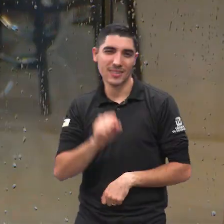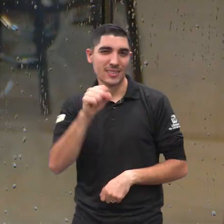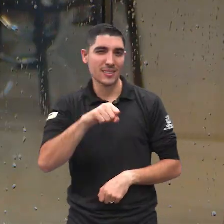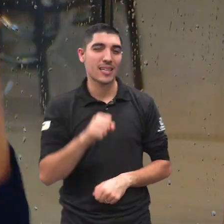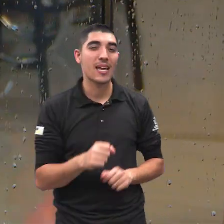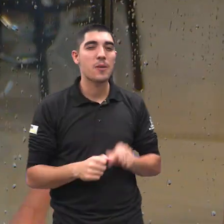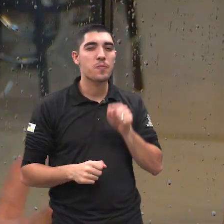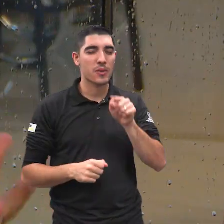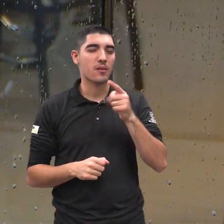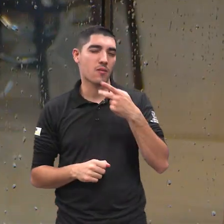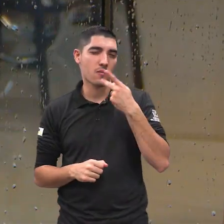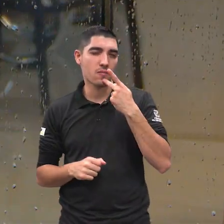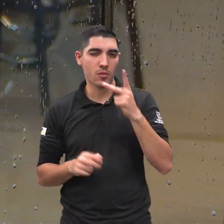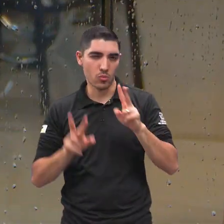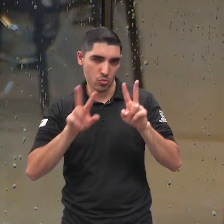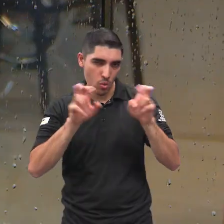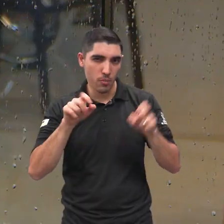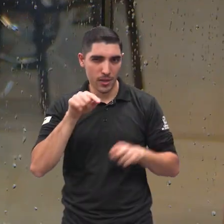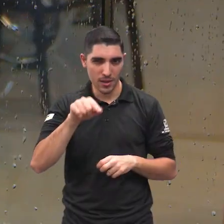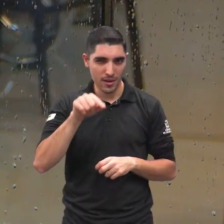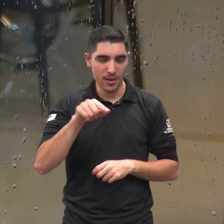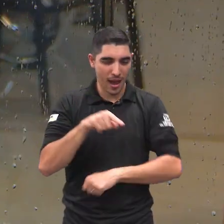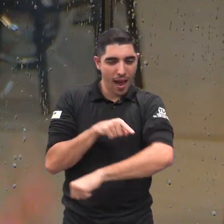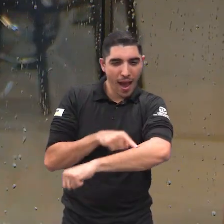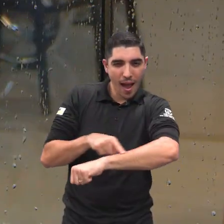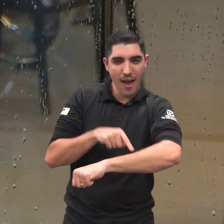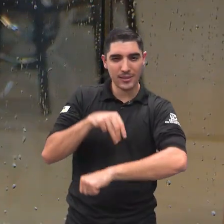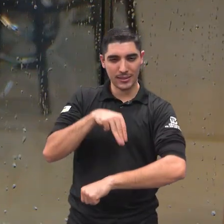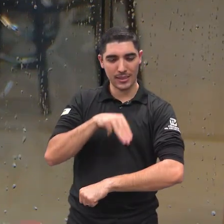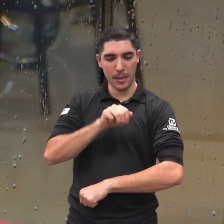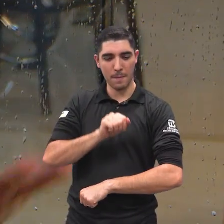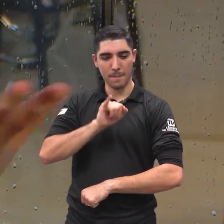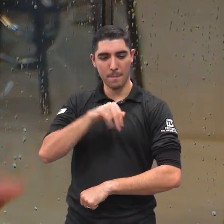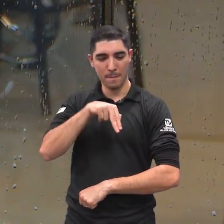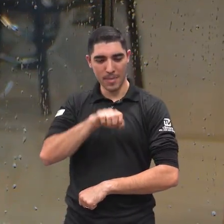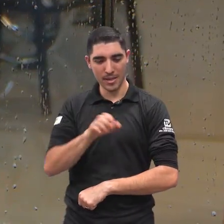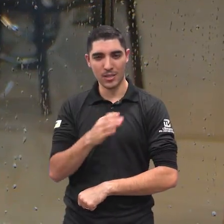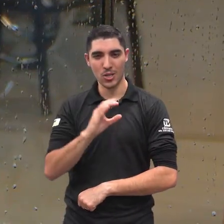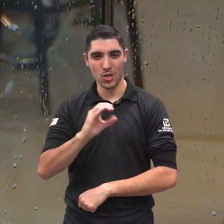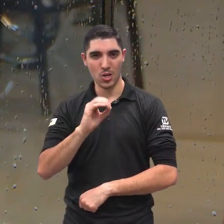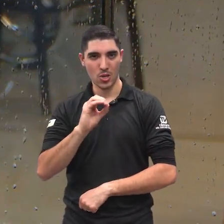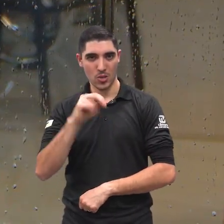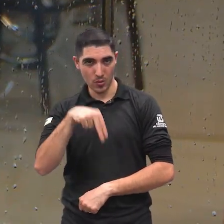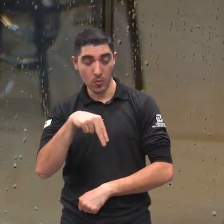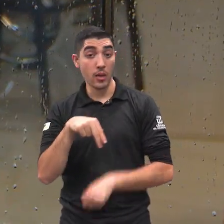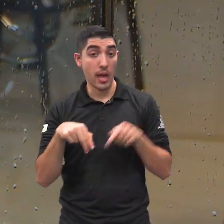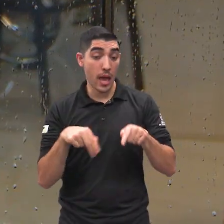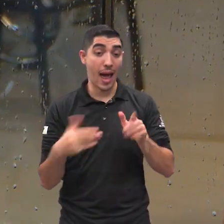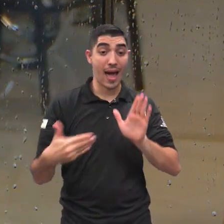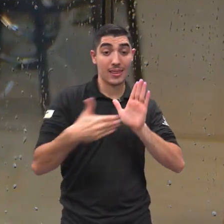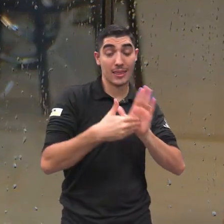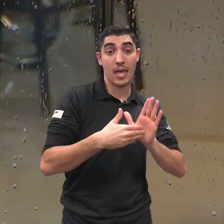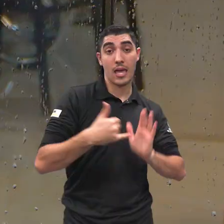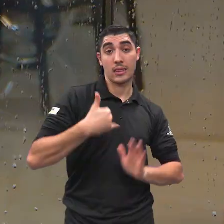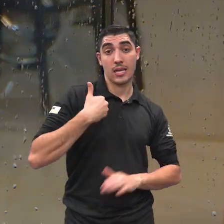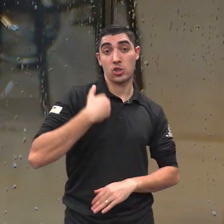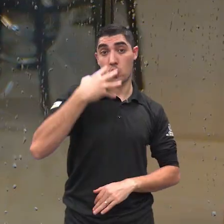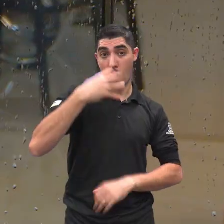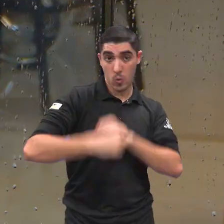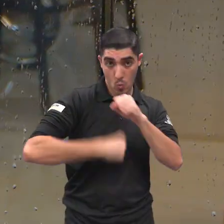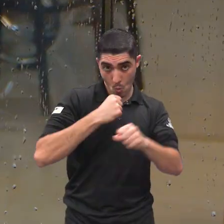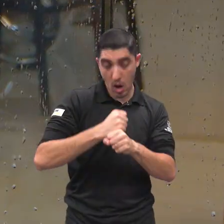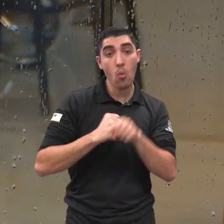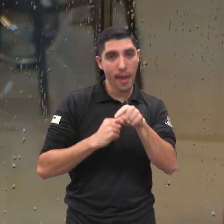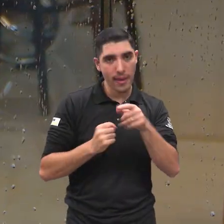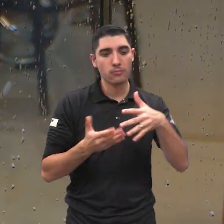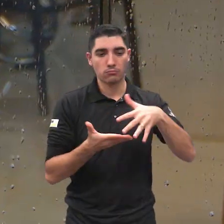Coon, por exemplo, como foi colocado muito corretamente pela dona dos gatinhos, o Maine Coon ele cresce até os 4 anos. Sim.